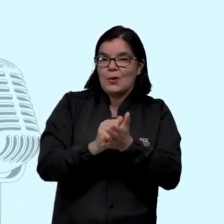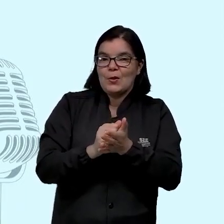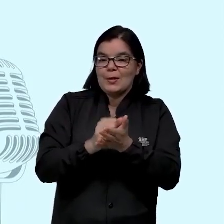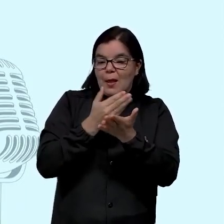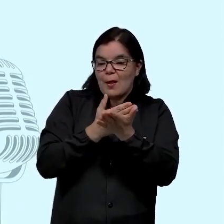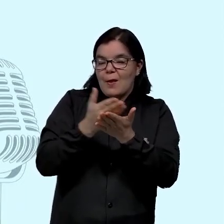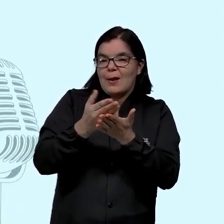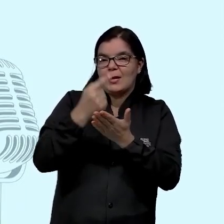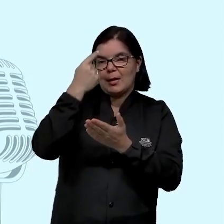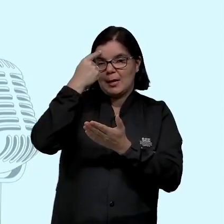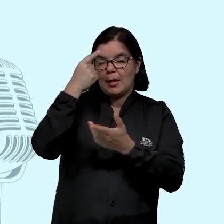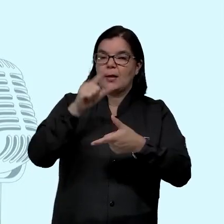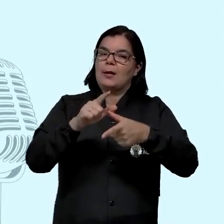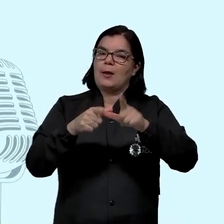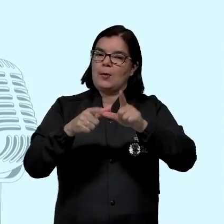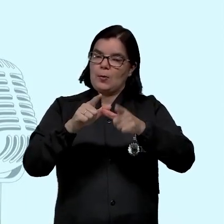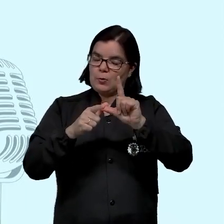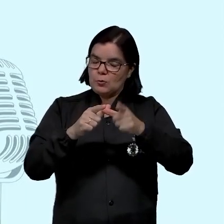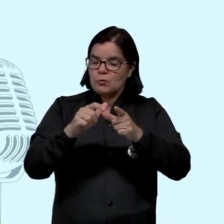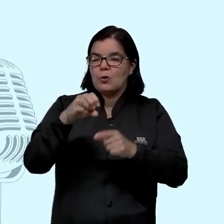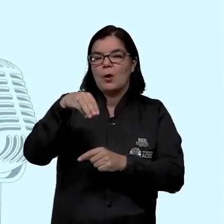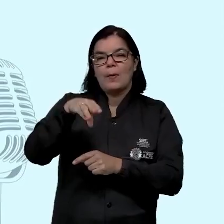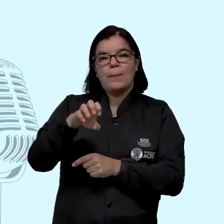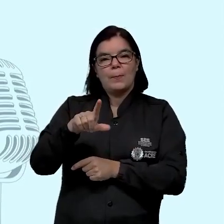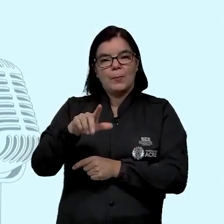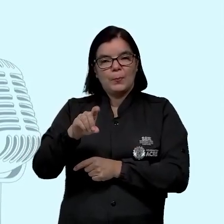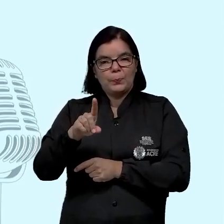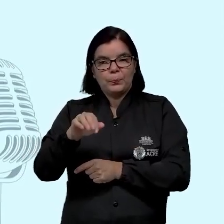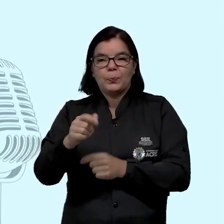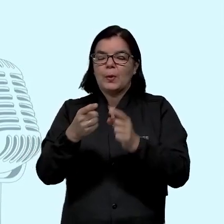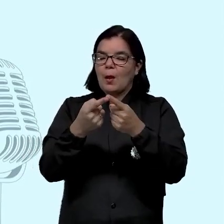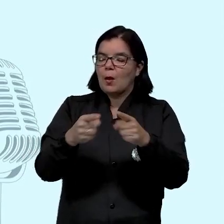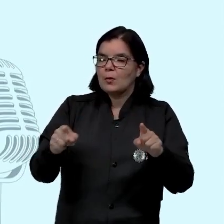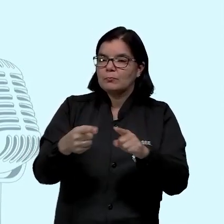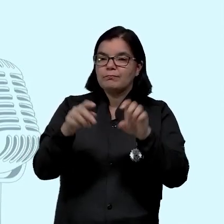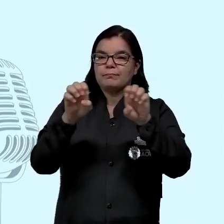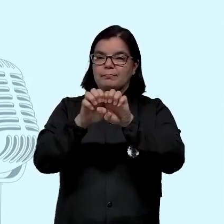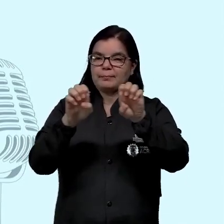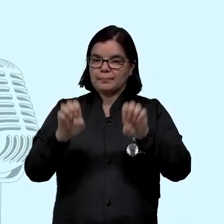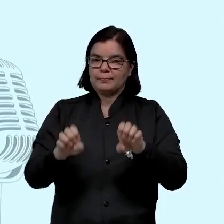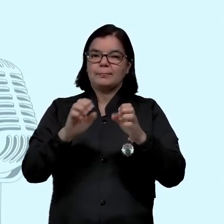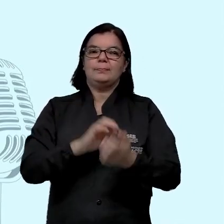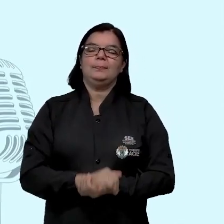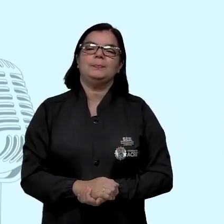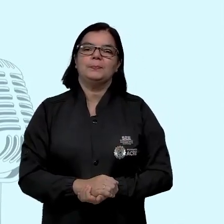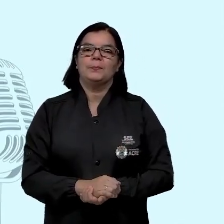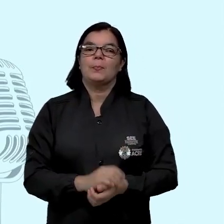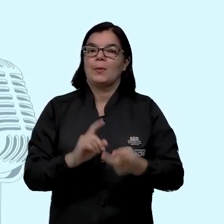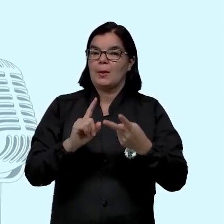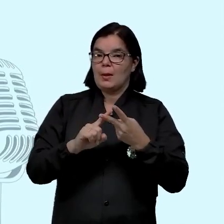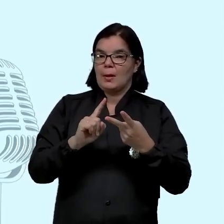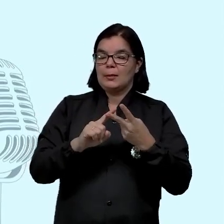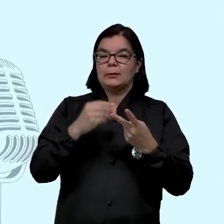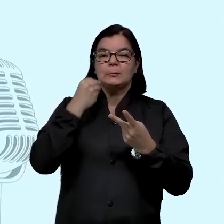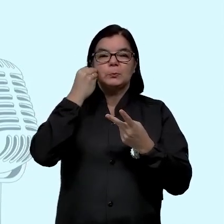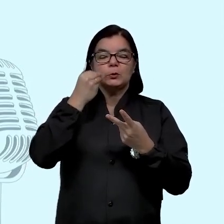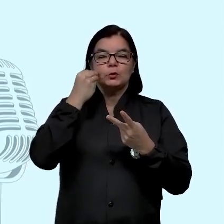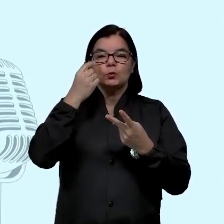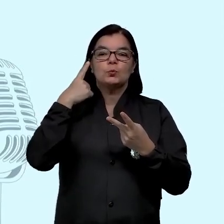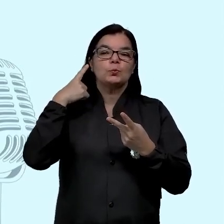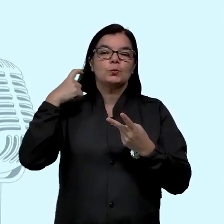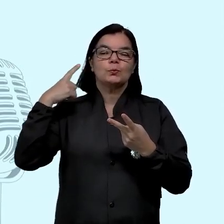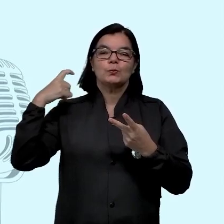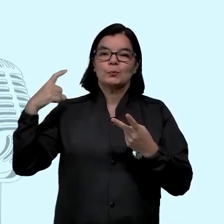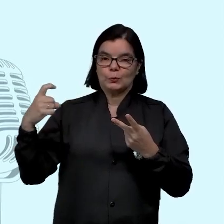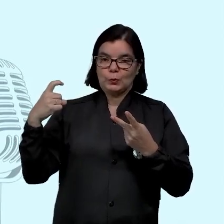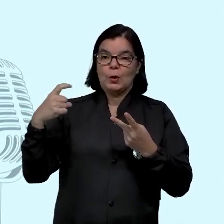inicial, a letra, a melodia, a harmonia e a estrutura. Depois vem a experimentação